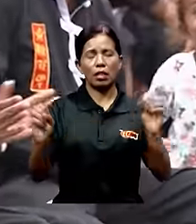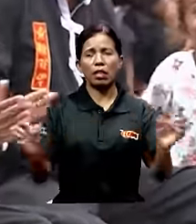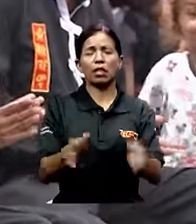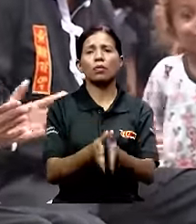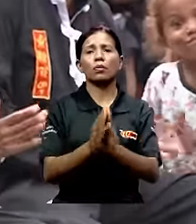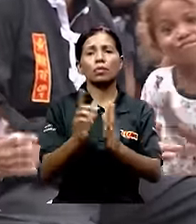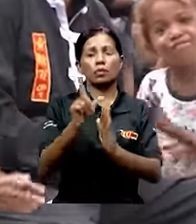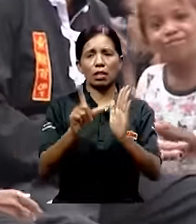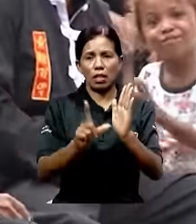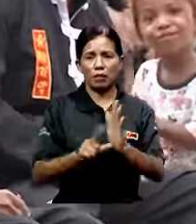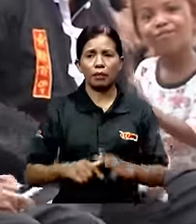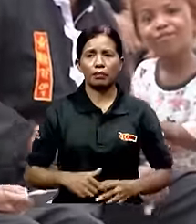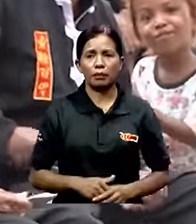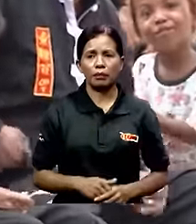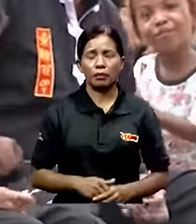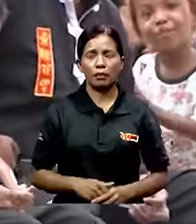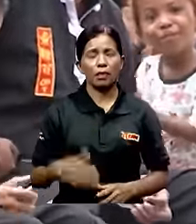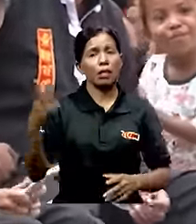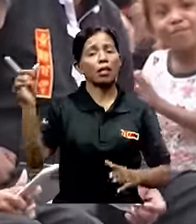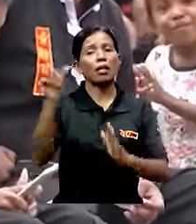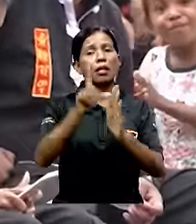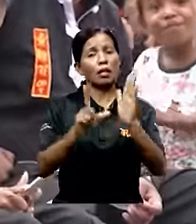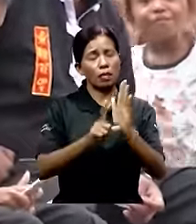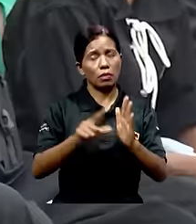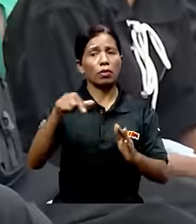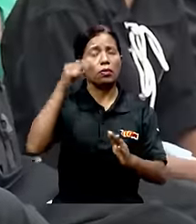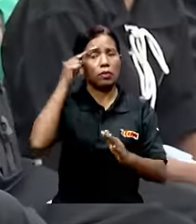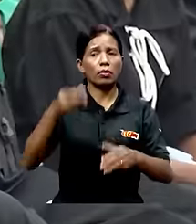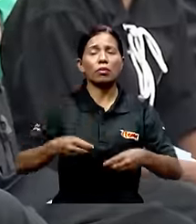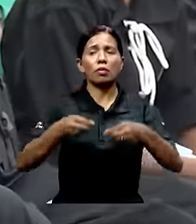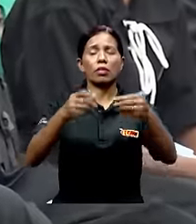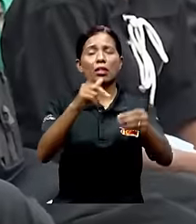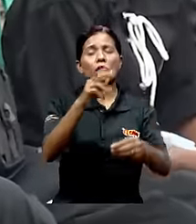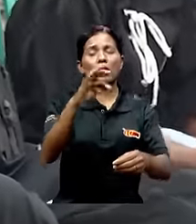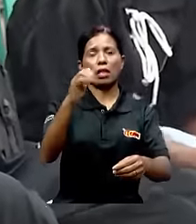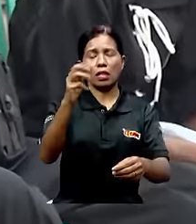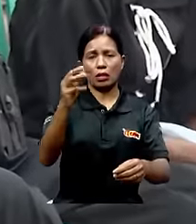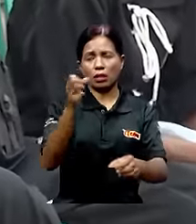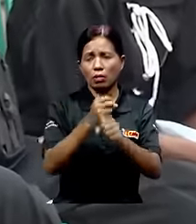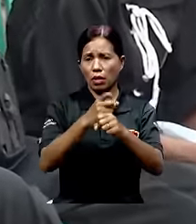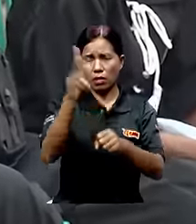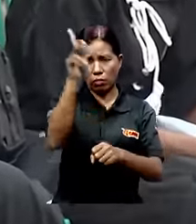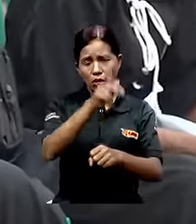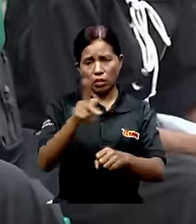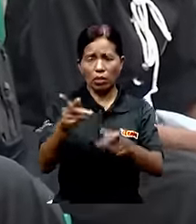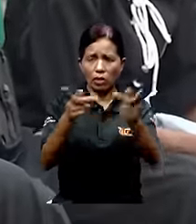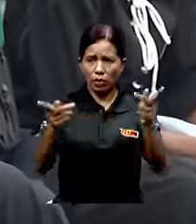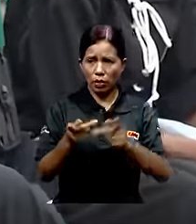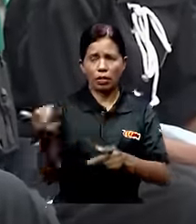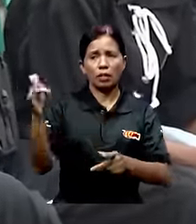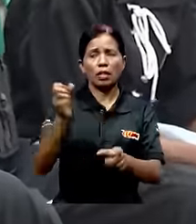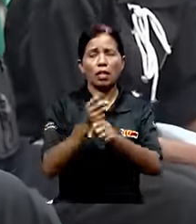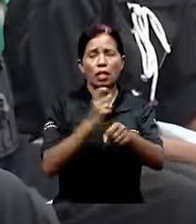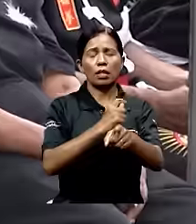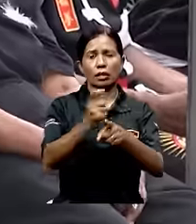legal. E a resolução NEMOS, governo for ordem BACRAM, atuhalo fiscalização bafate em Siranebe, halau